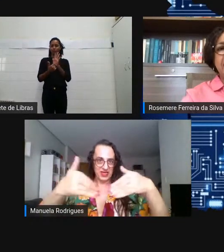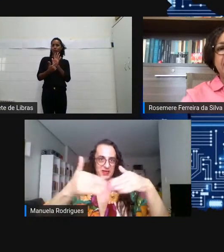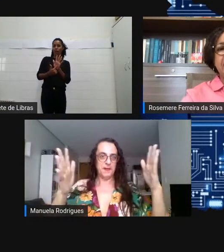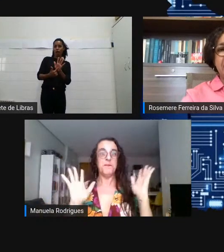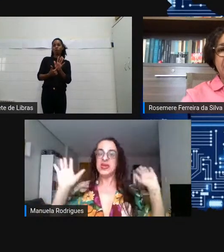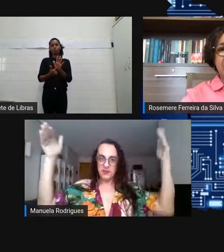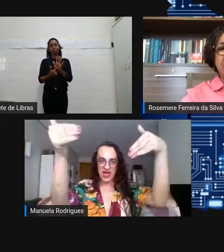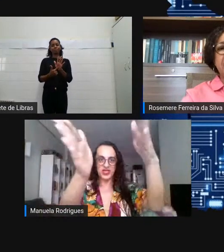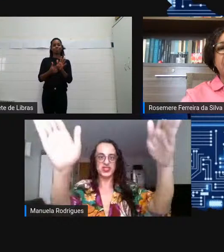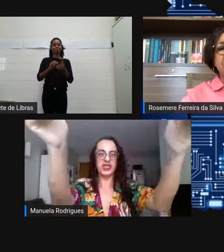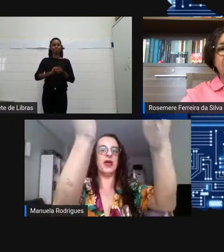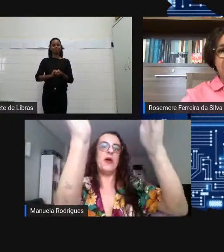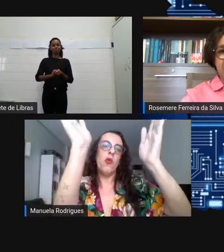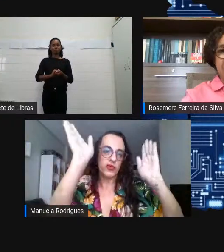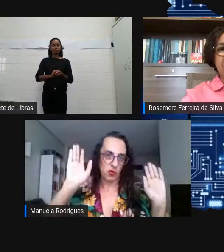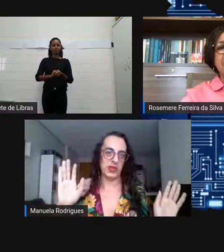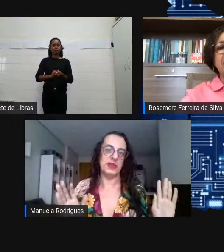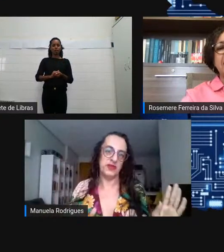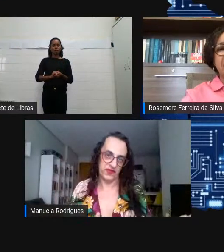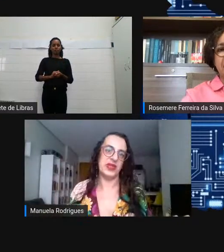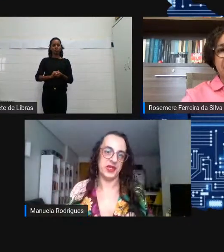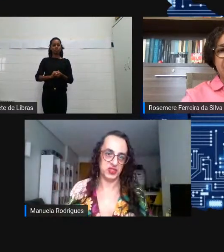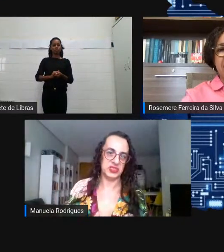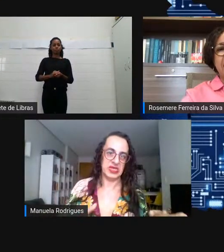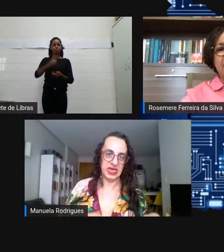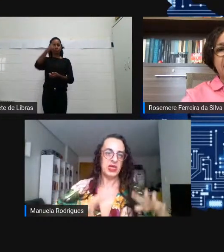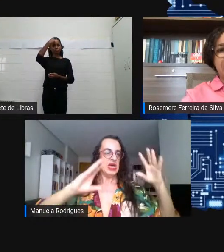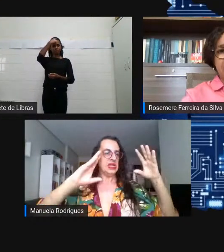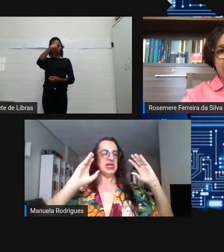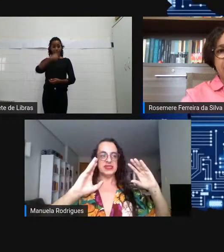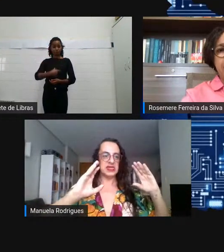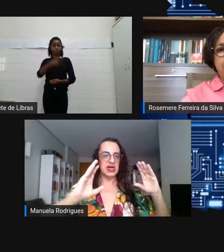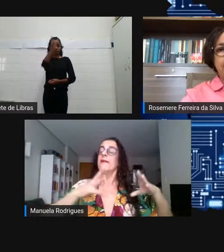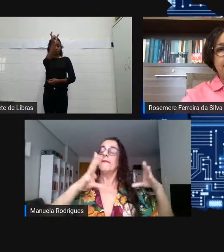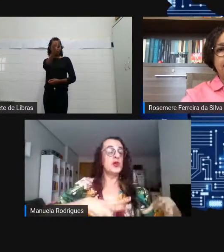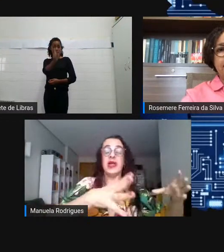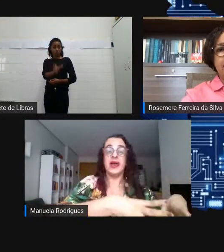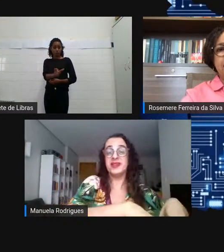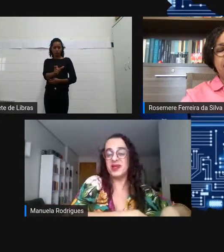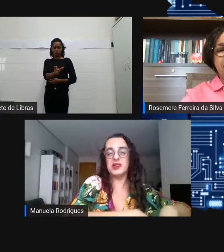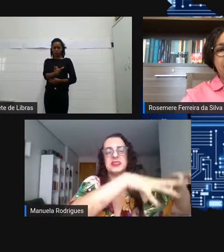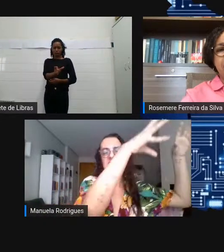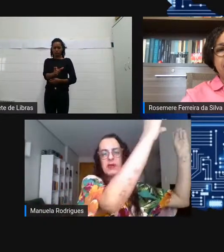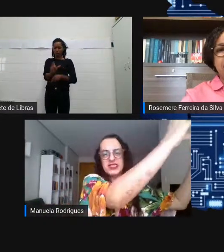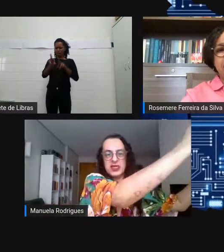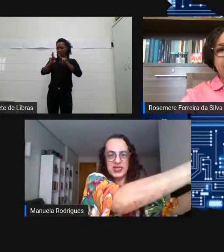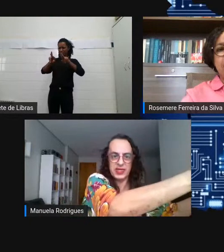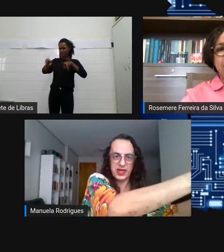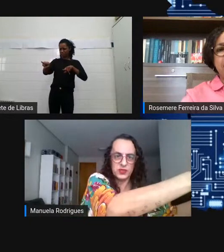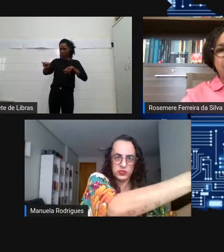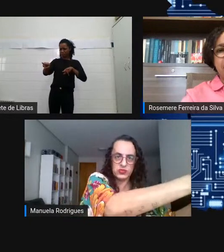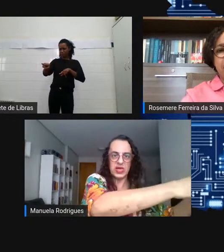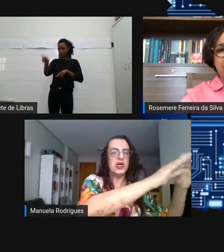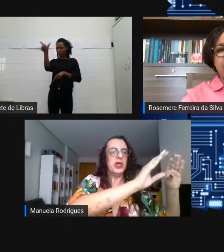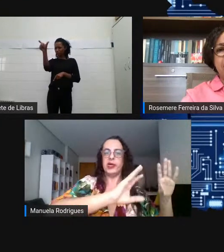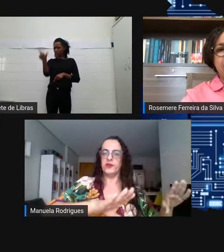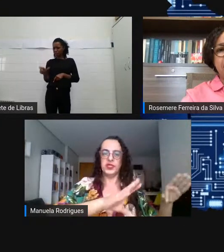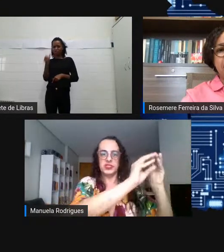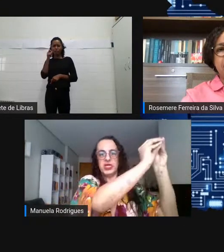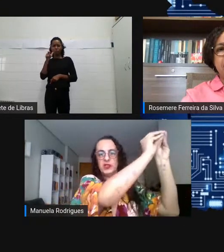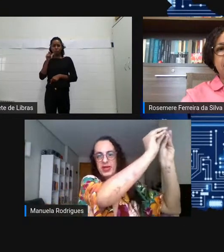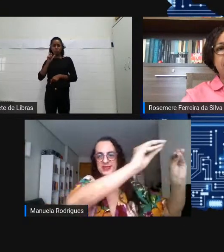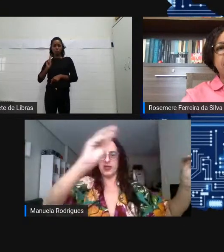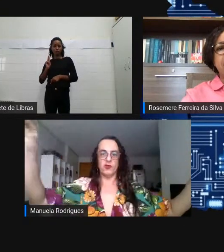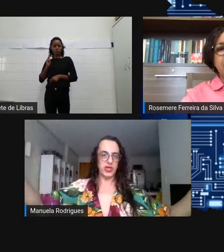né, minha imagem é outra, completamente diferente, né, dessa mulher trans que aparece na literatura e